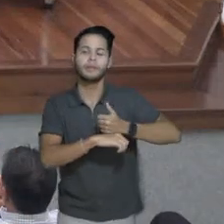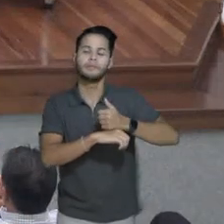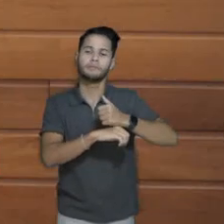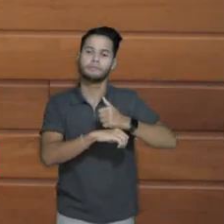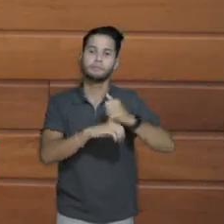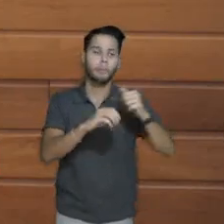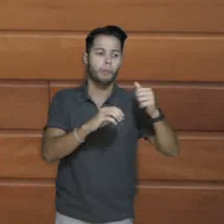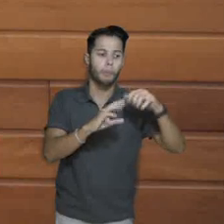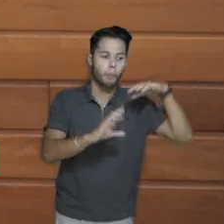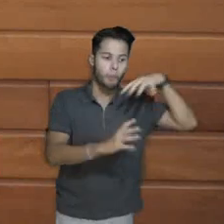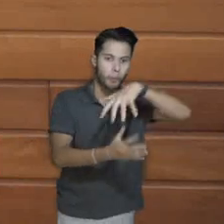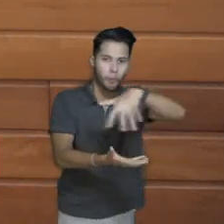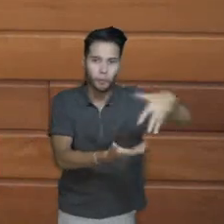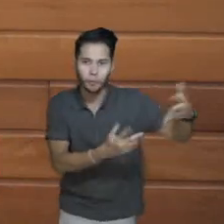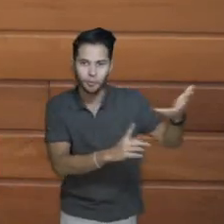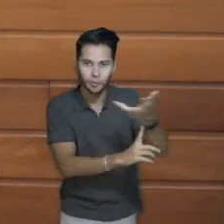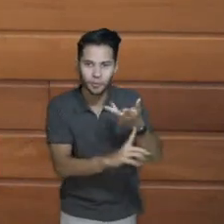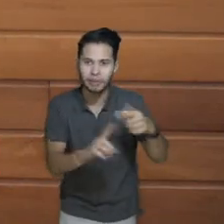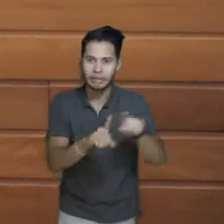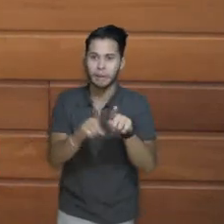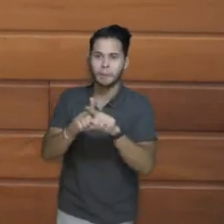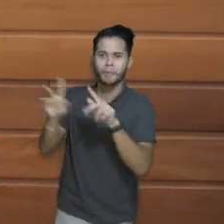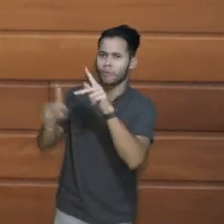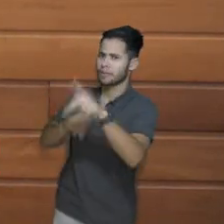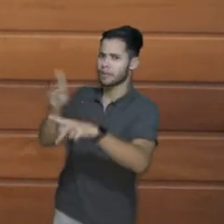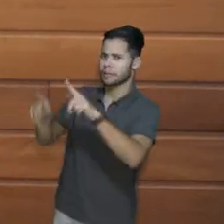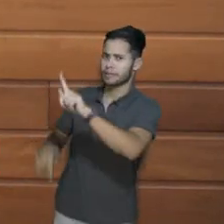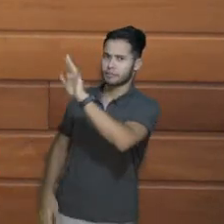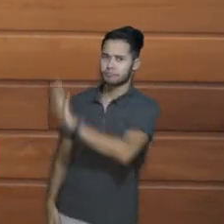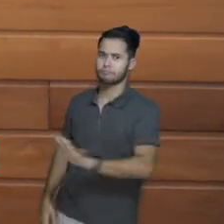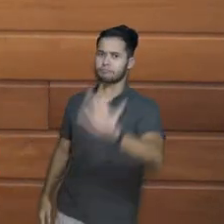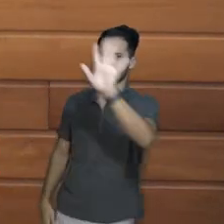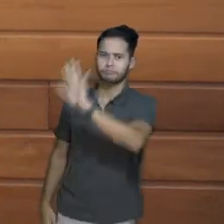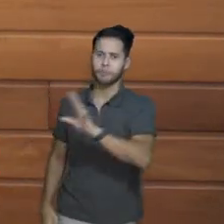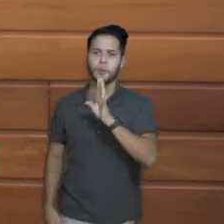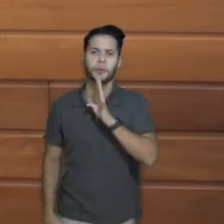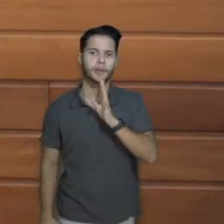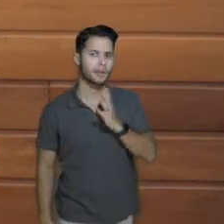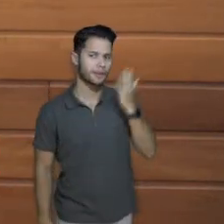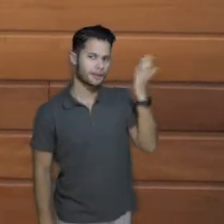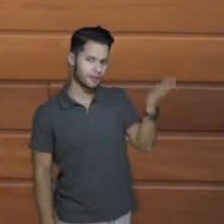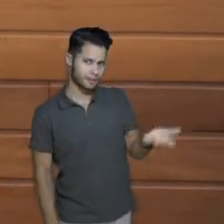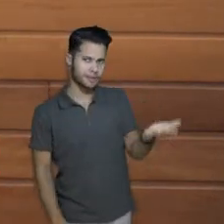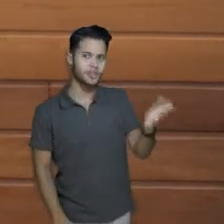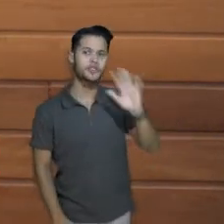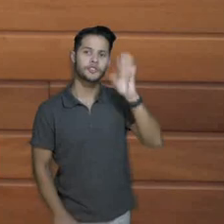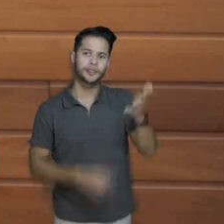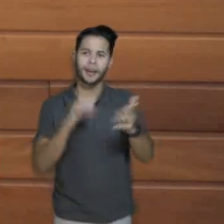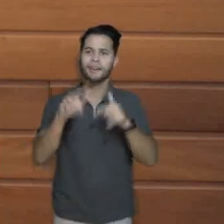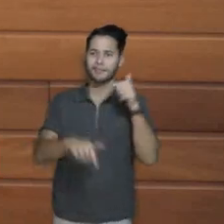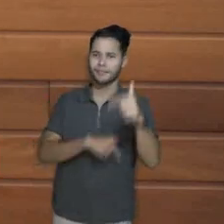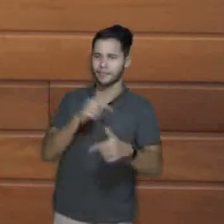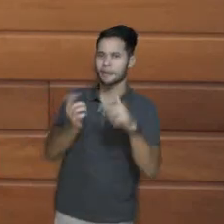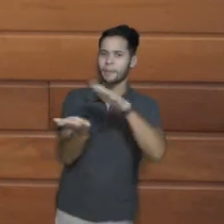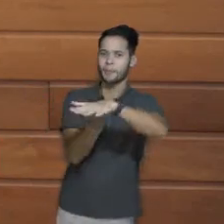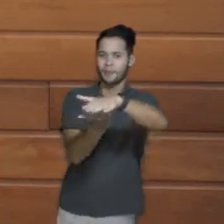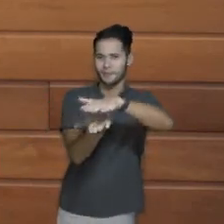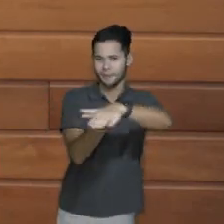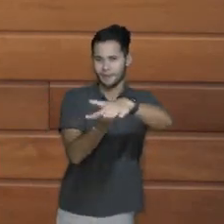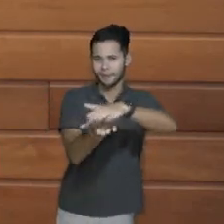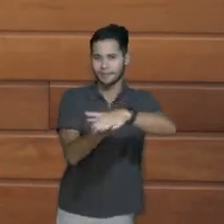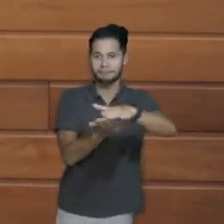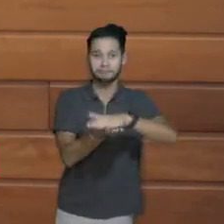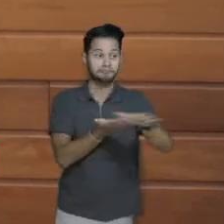geral tanto que resultou em tantos trabalhos representados e publicados né cara e essa é a